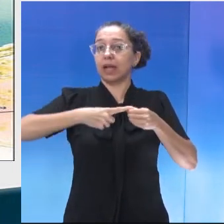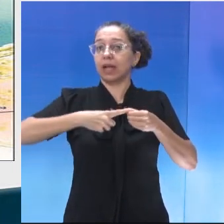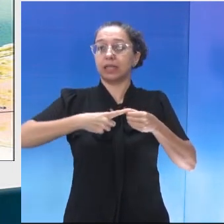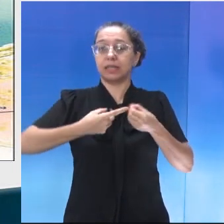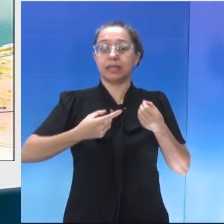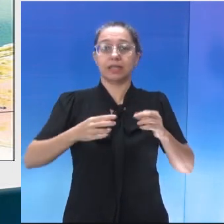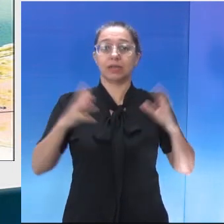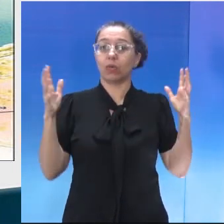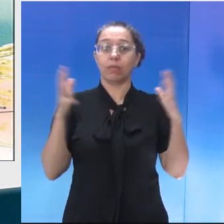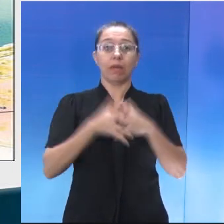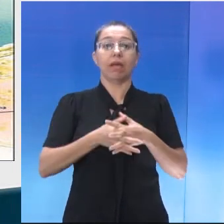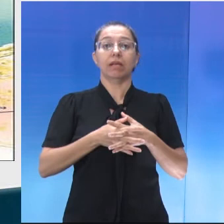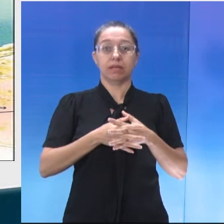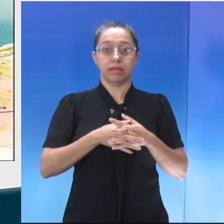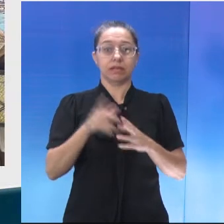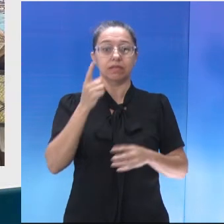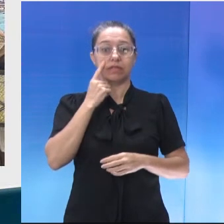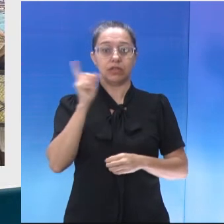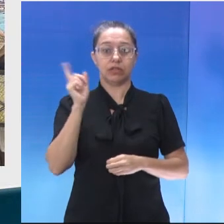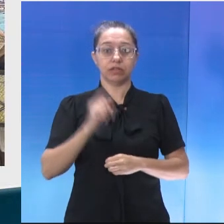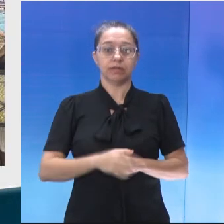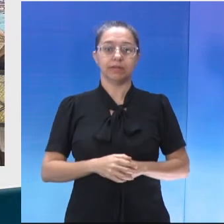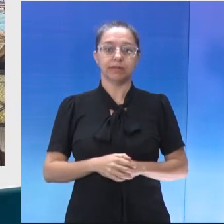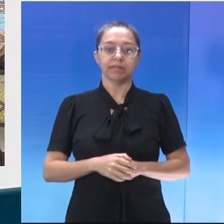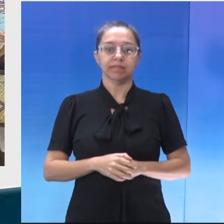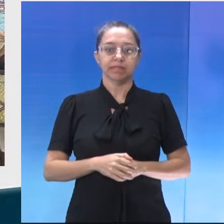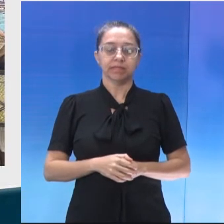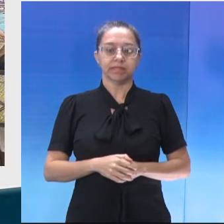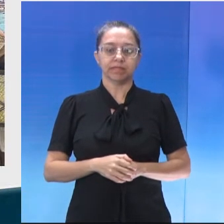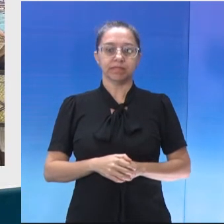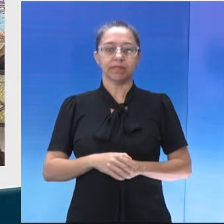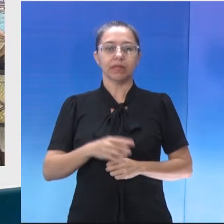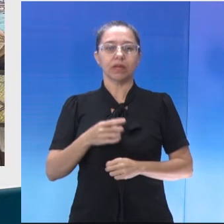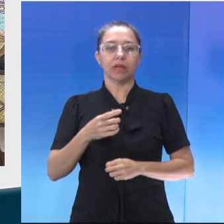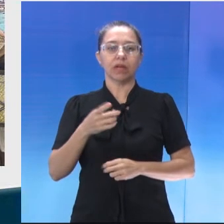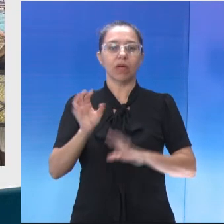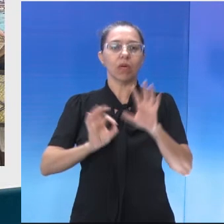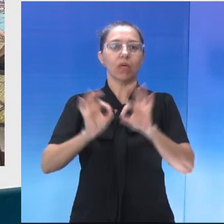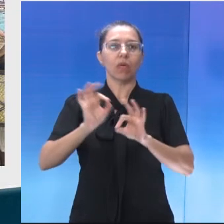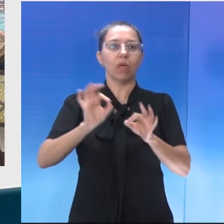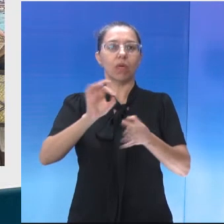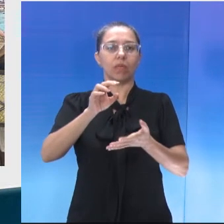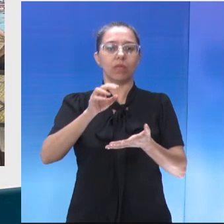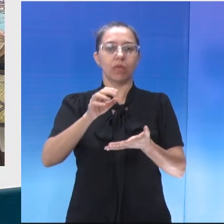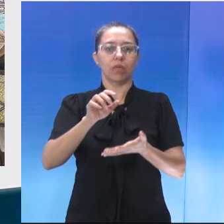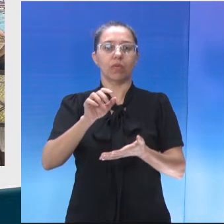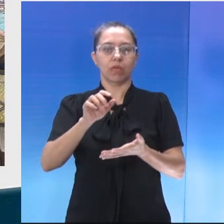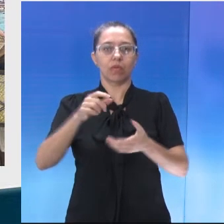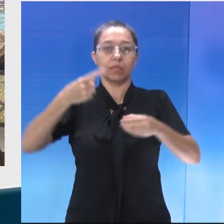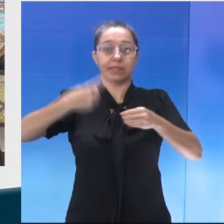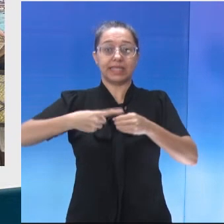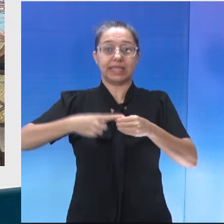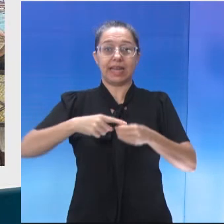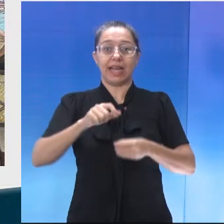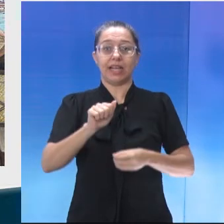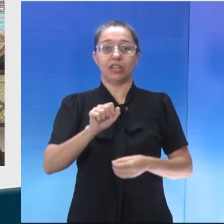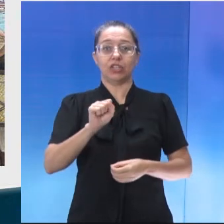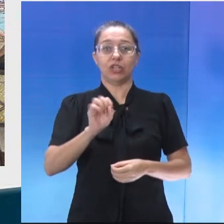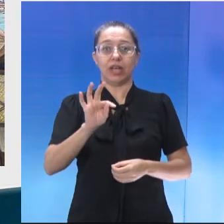complexas. Vamos dar uma olhadinha na próxima figura. Olha aqui, representação de uma cidade asteca. O que vocês estão vendo aqui